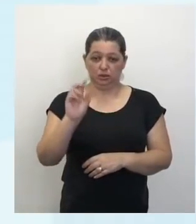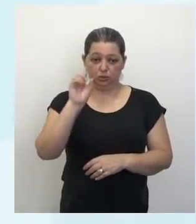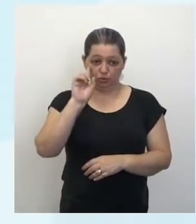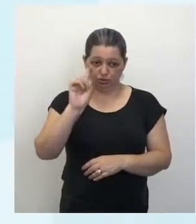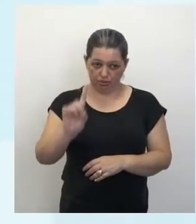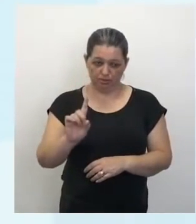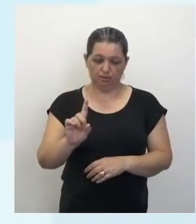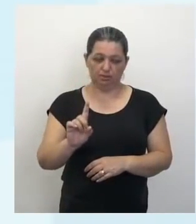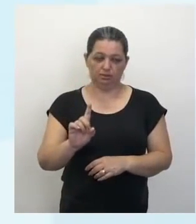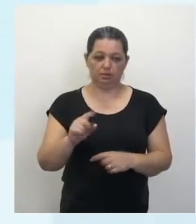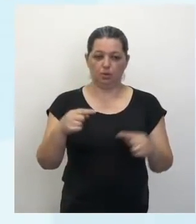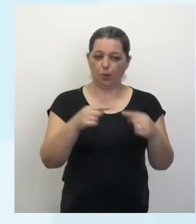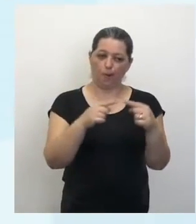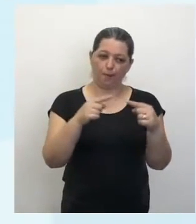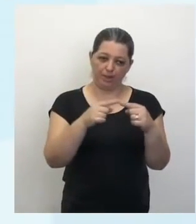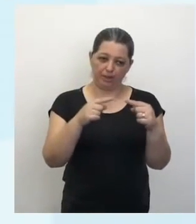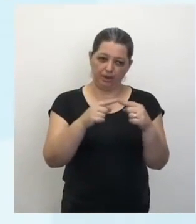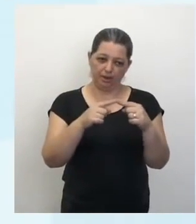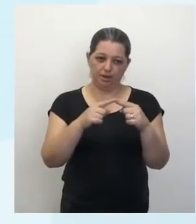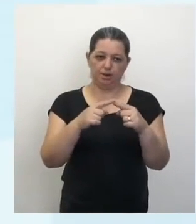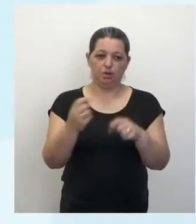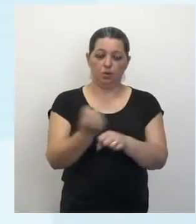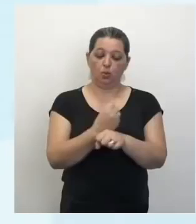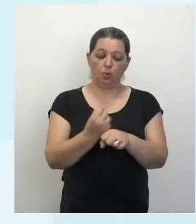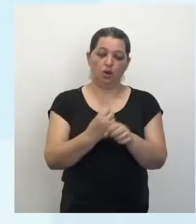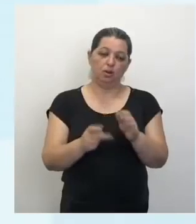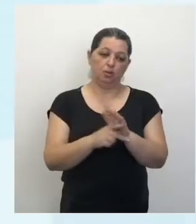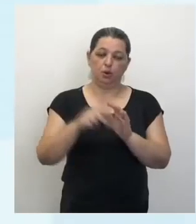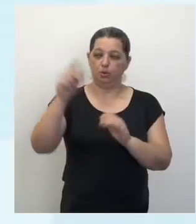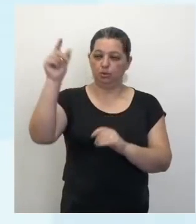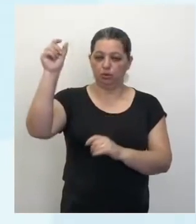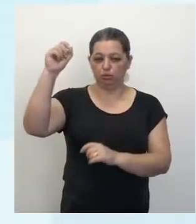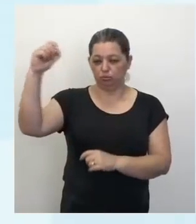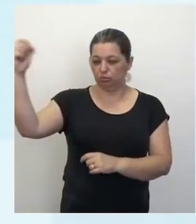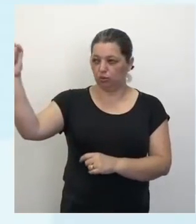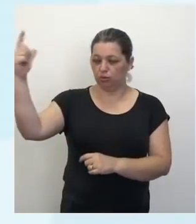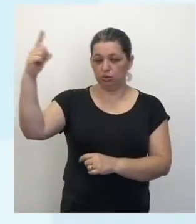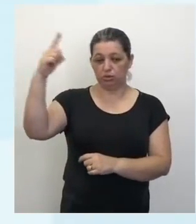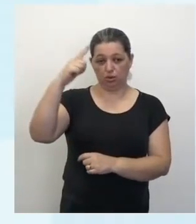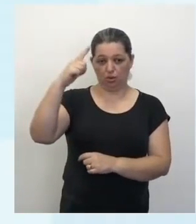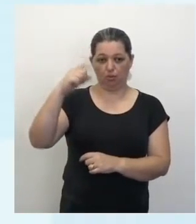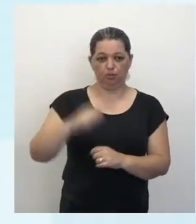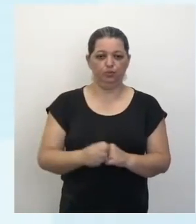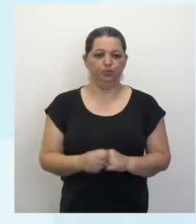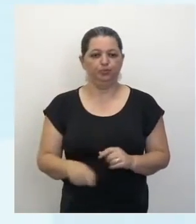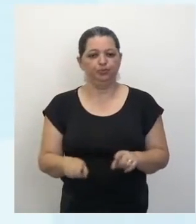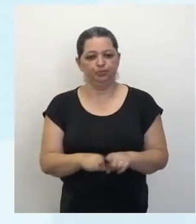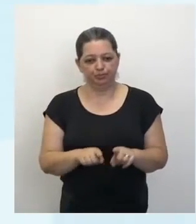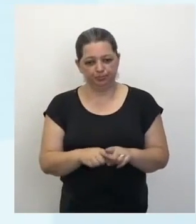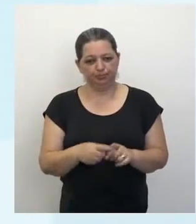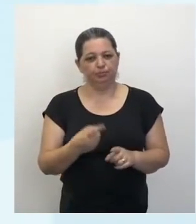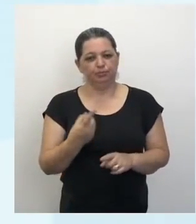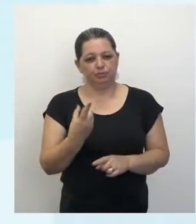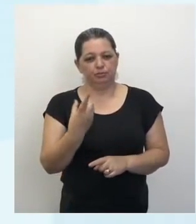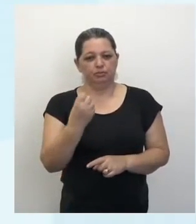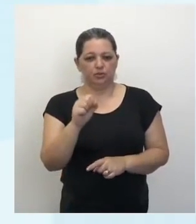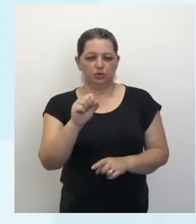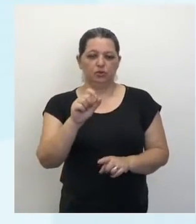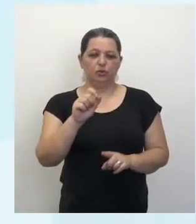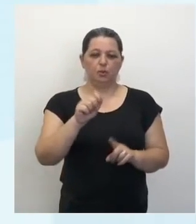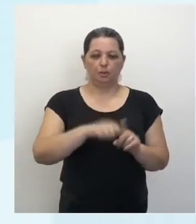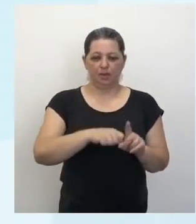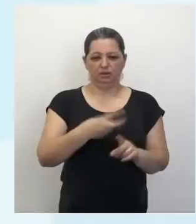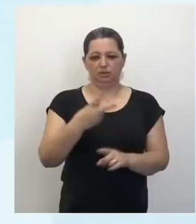ano solar. Era dividido em 18 meses de 20 dias, além de 5 dias destinados a festas.